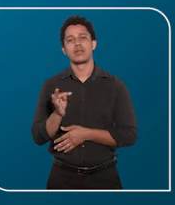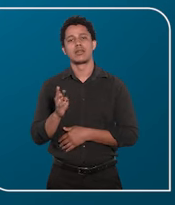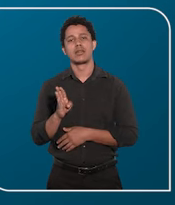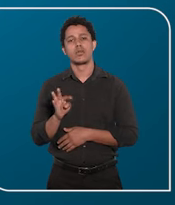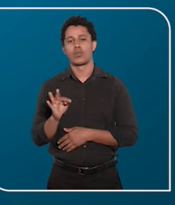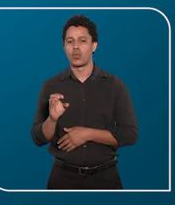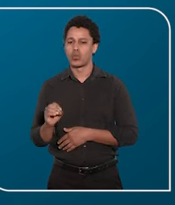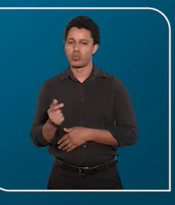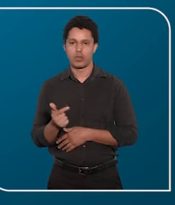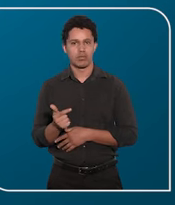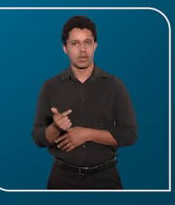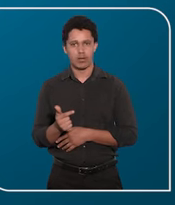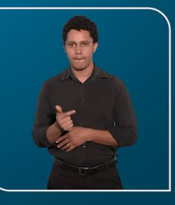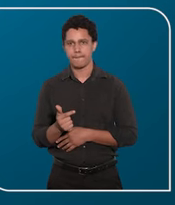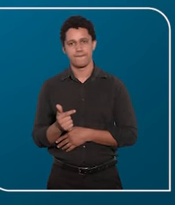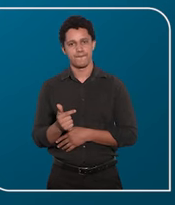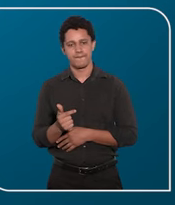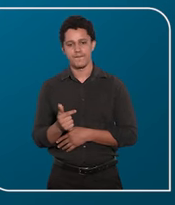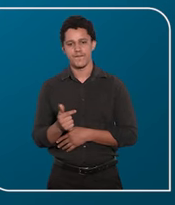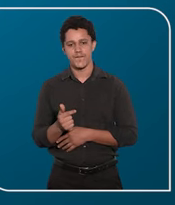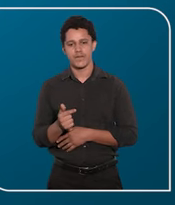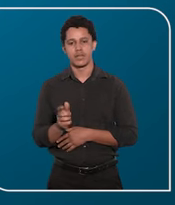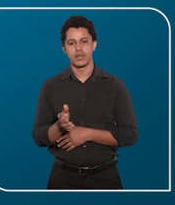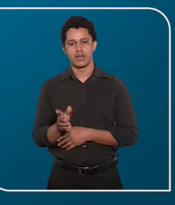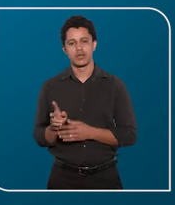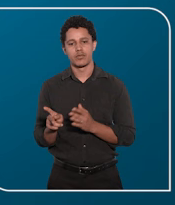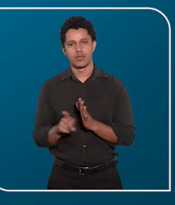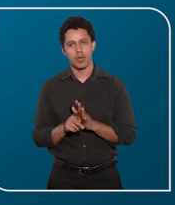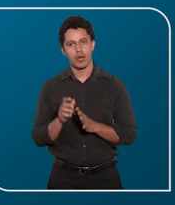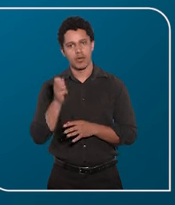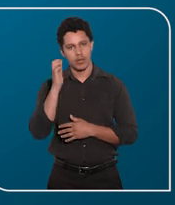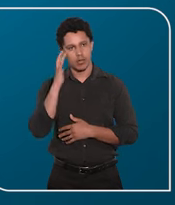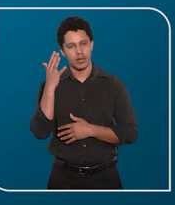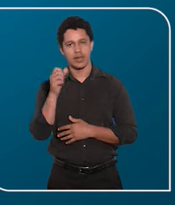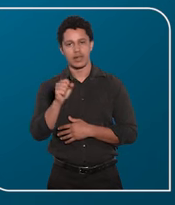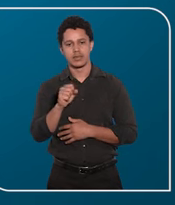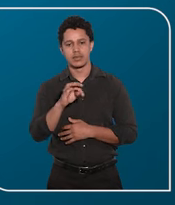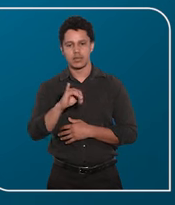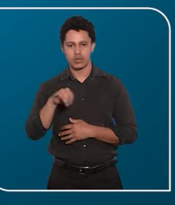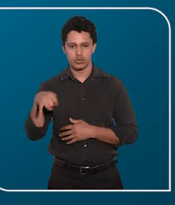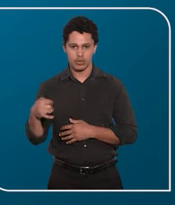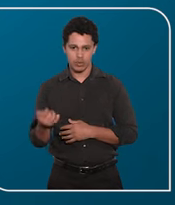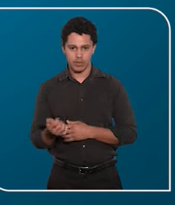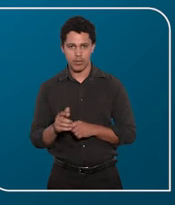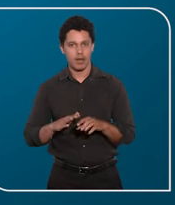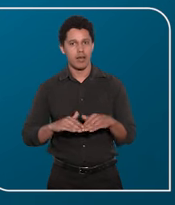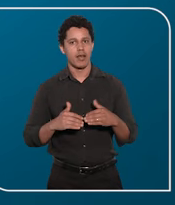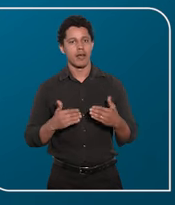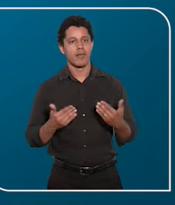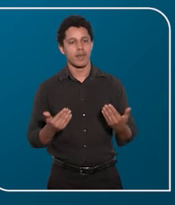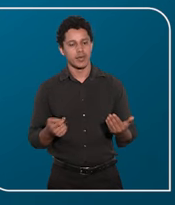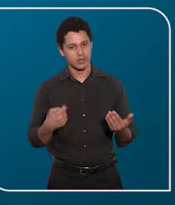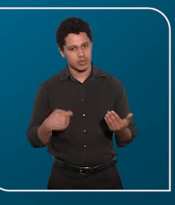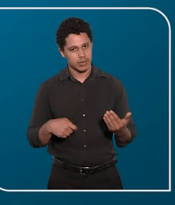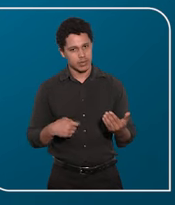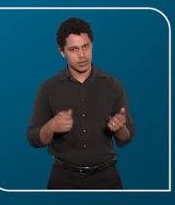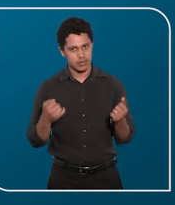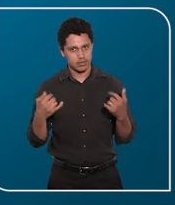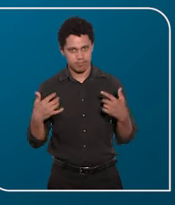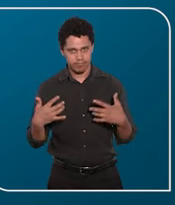foi reiteradamente sendo decidido pelo STJ. Porém, eu preciso aqui citar um